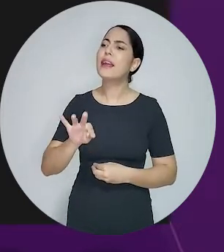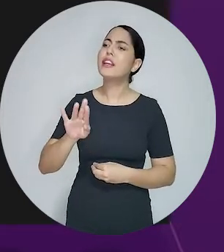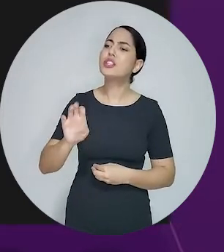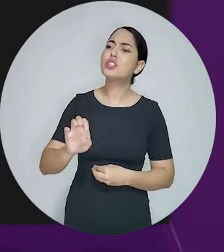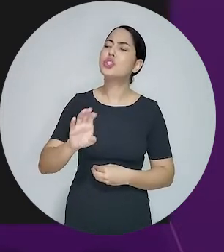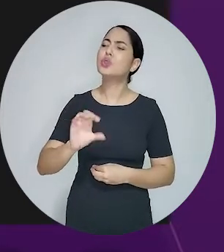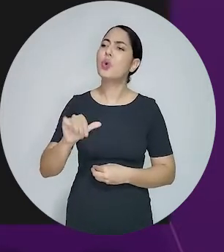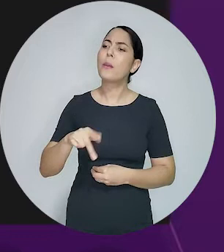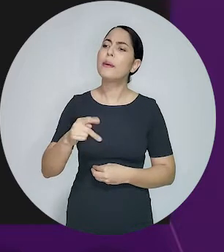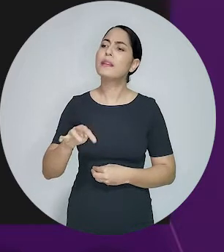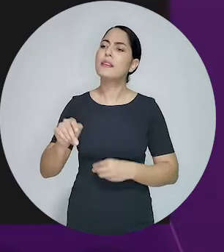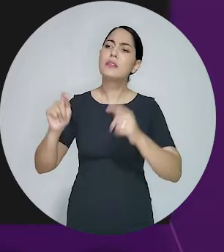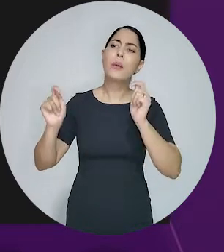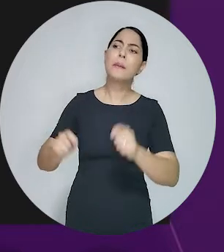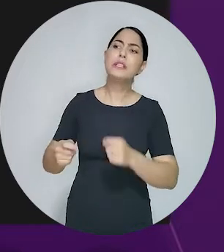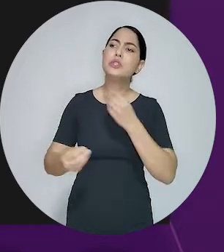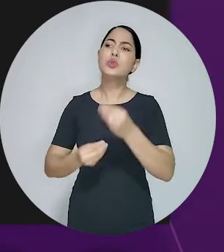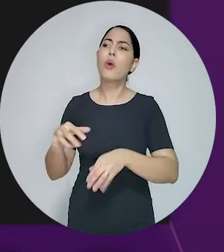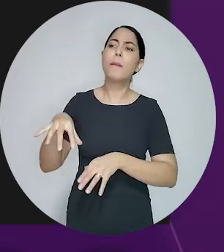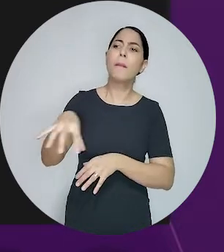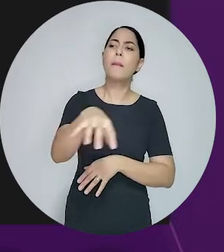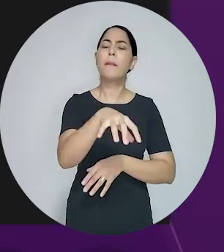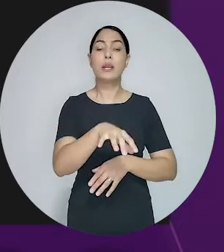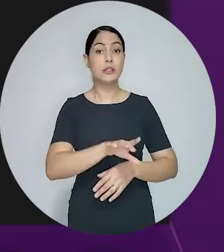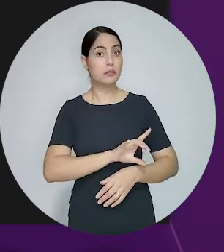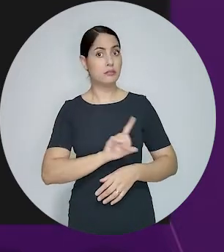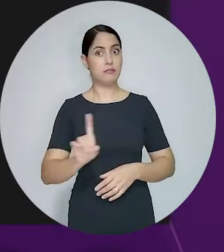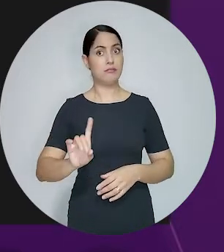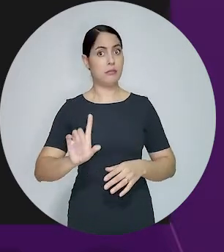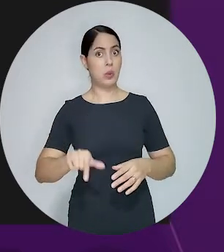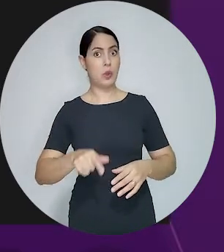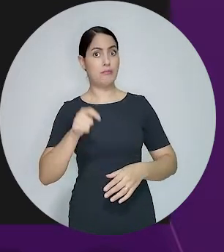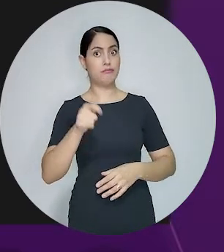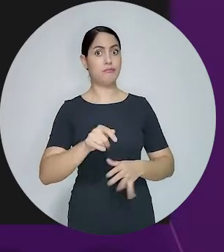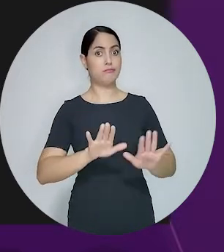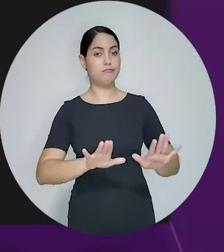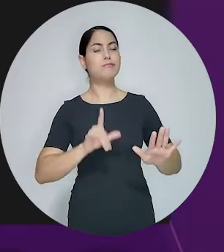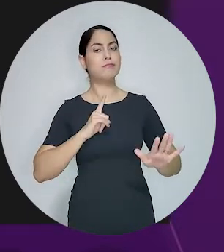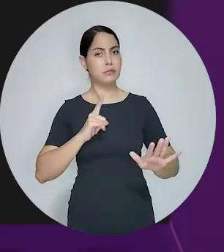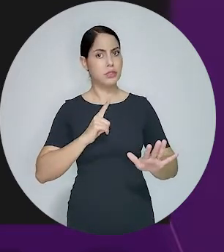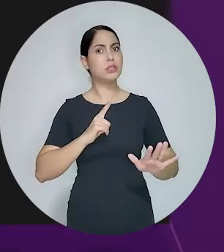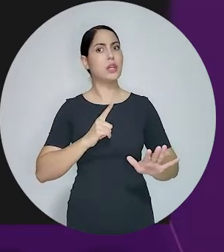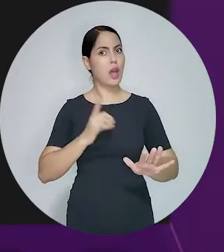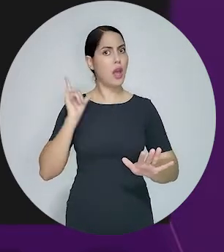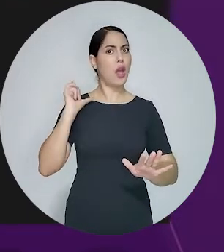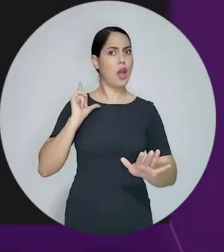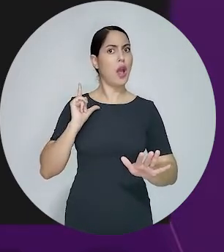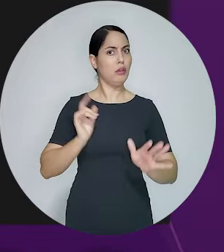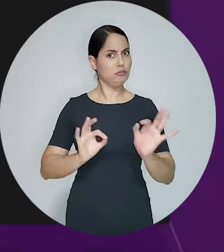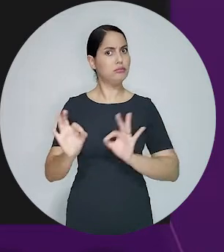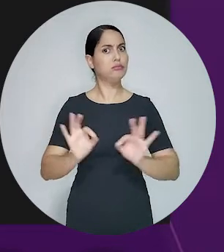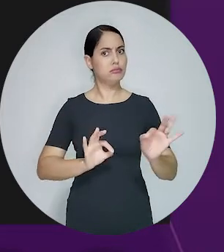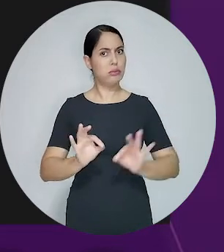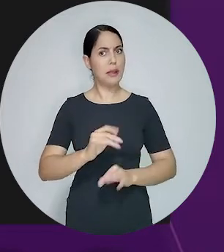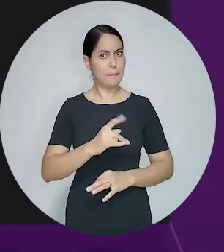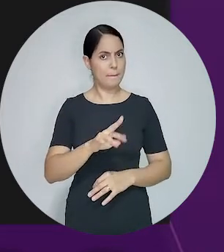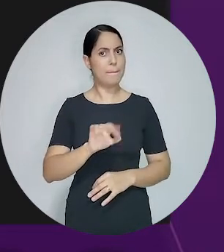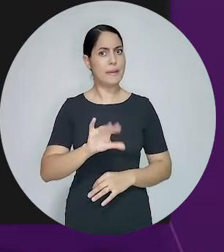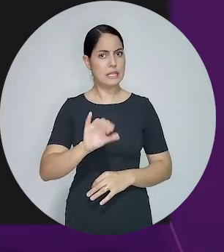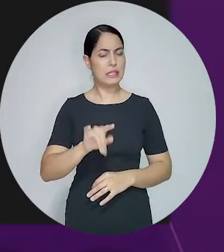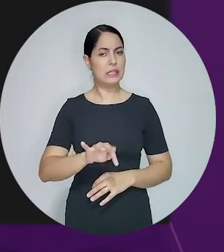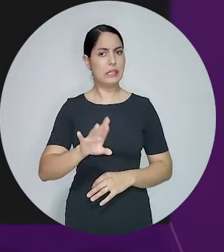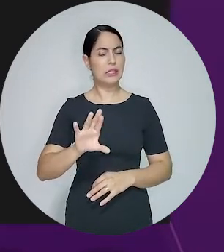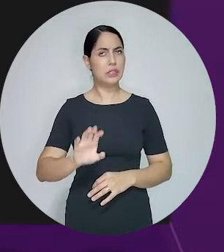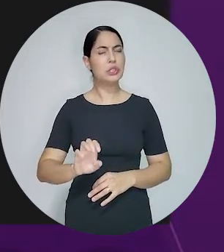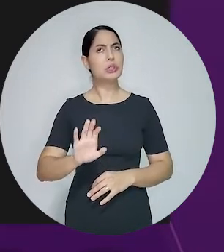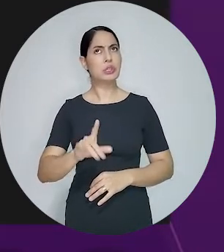que fica nisso? Ele não é caso repetitivo, mas é formador de precedentes, né? Sempre